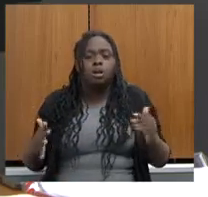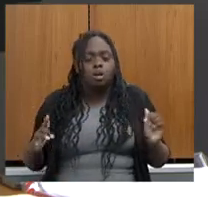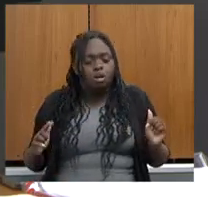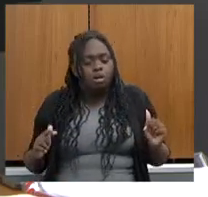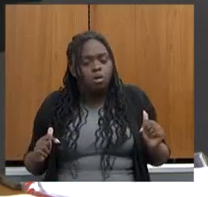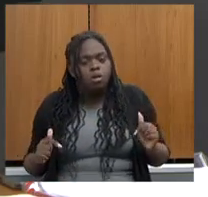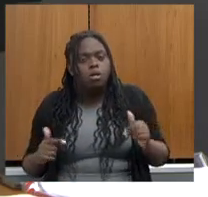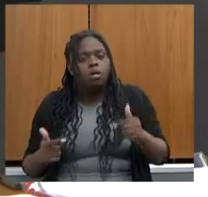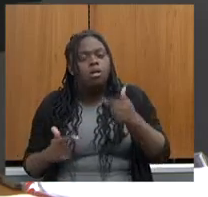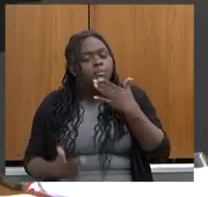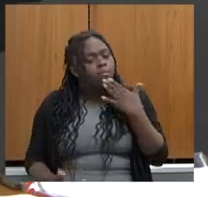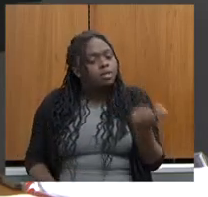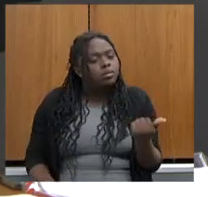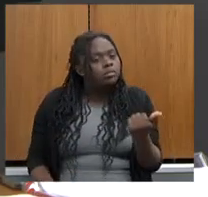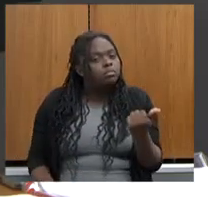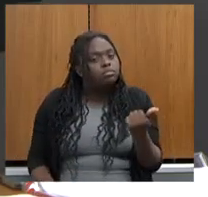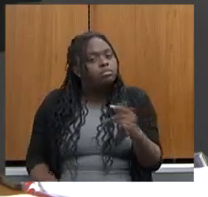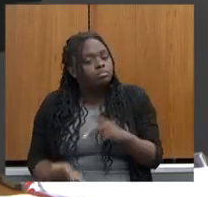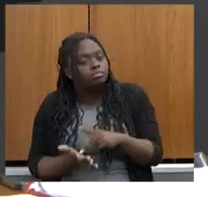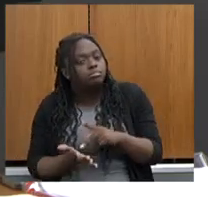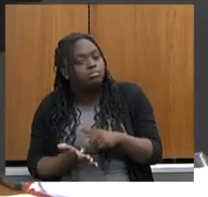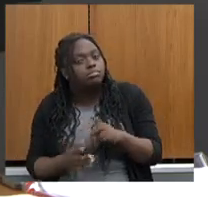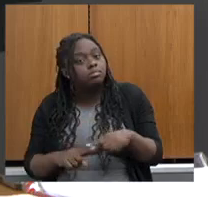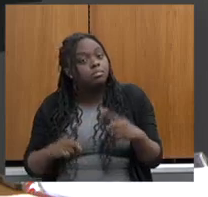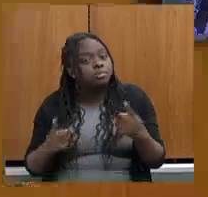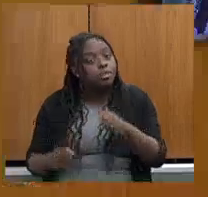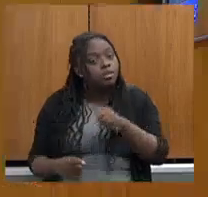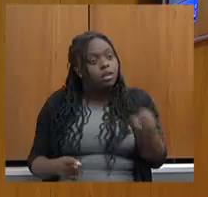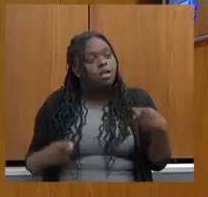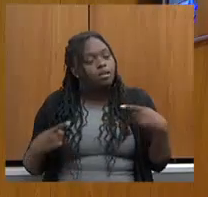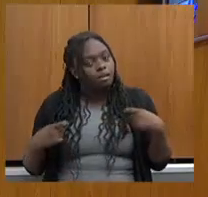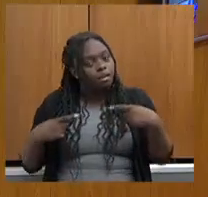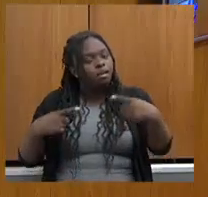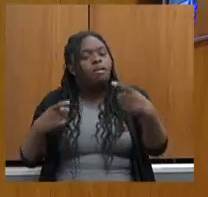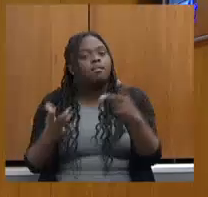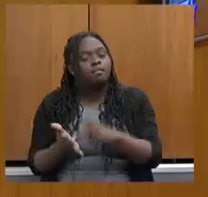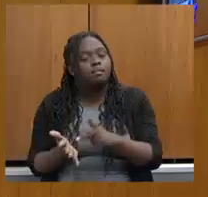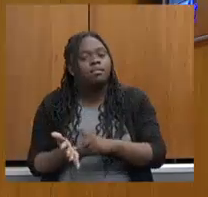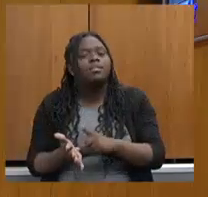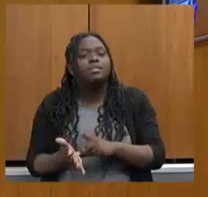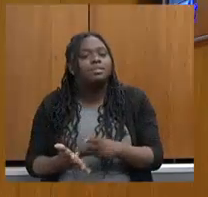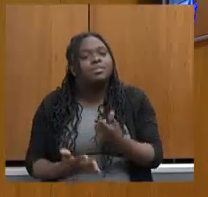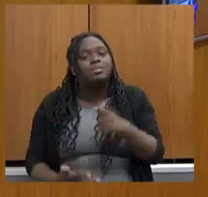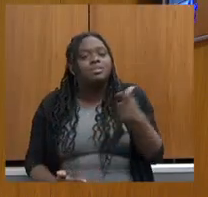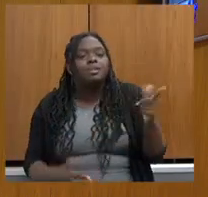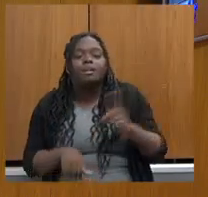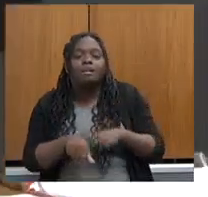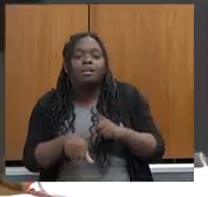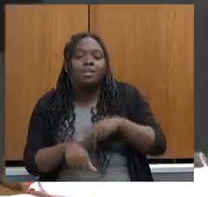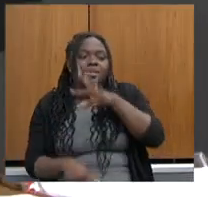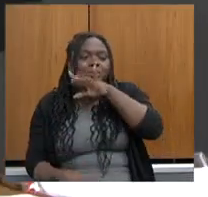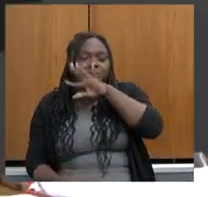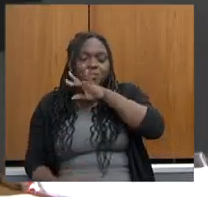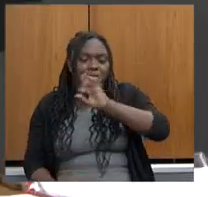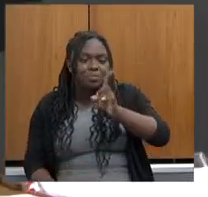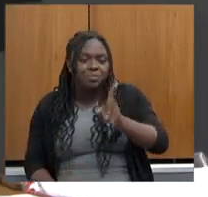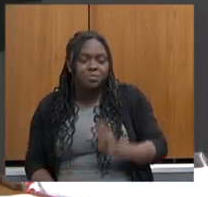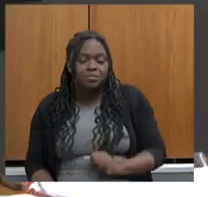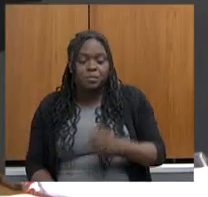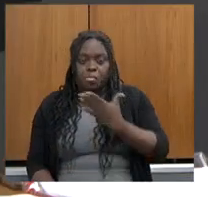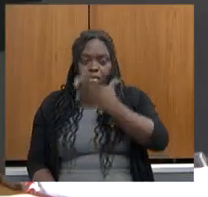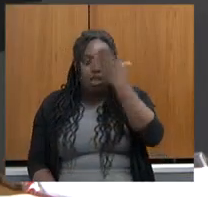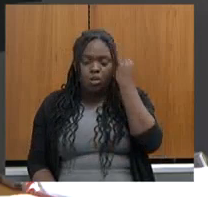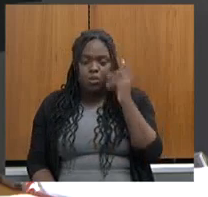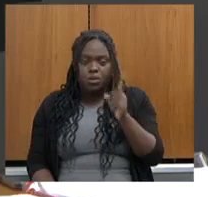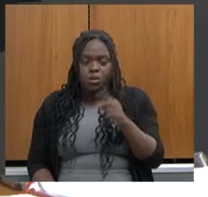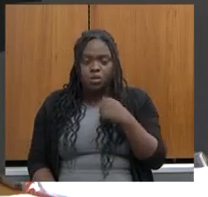ideal mas vocês são da Guerra mesmo não é não tem tempo ruim não esqueça quando